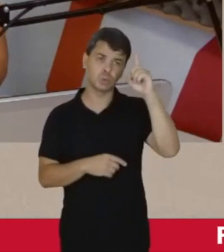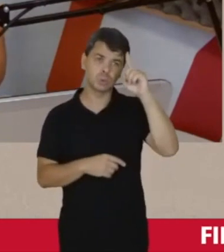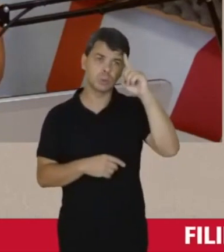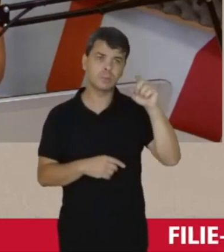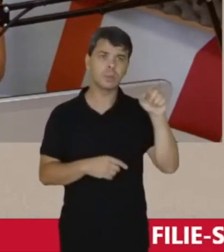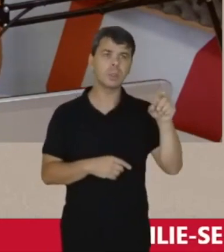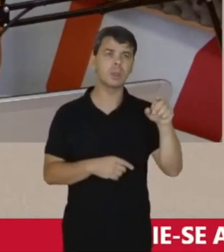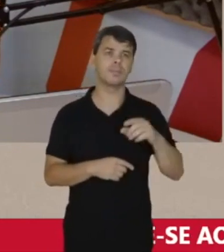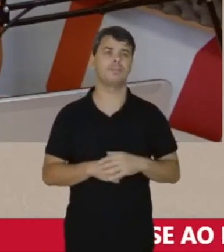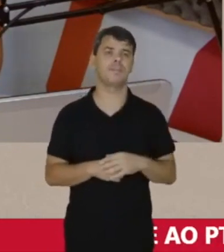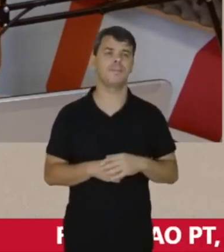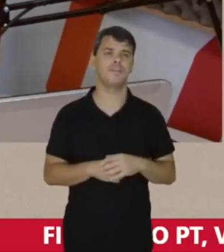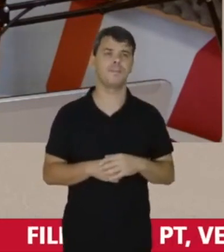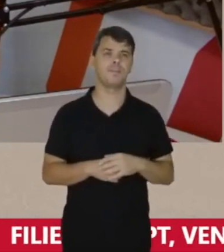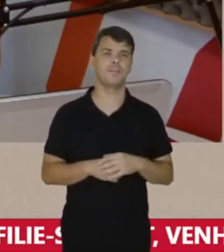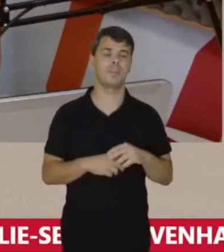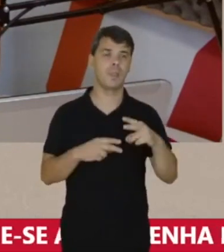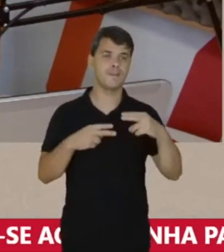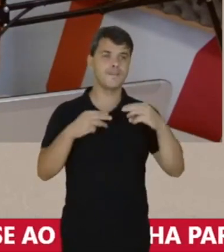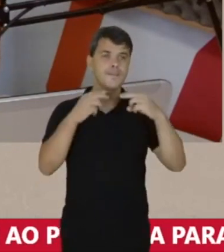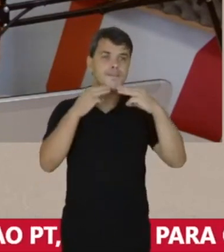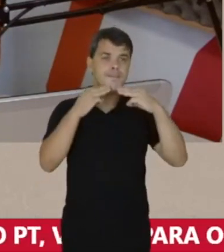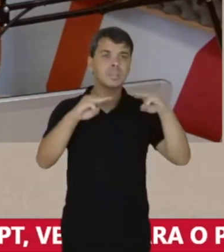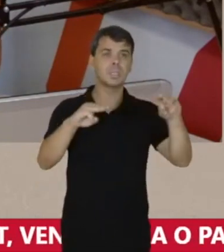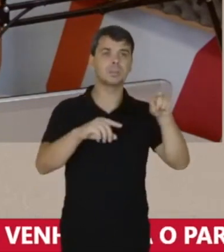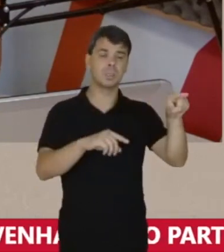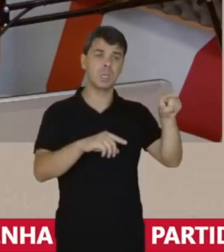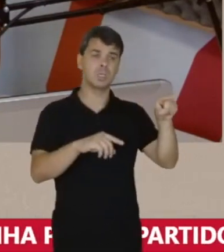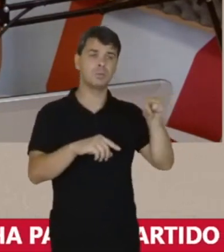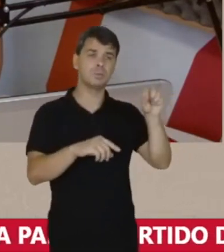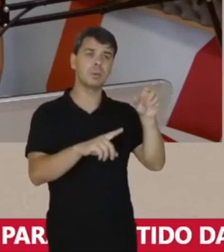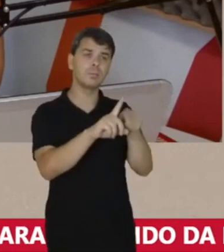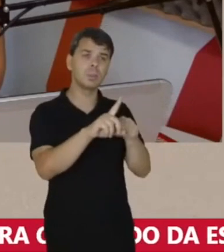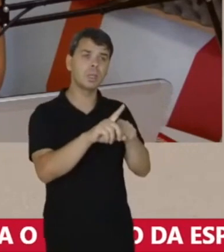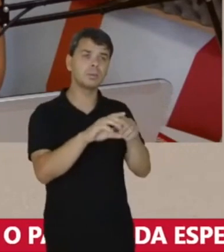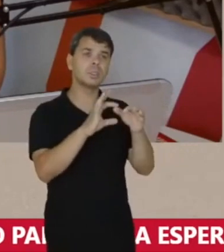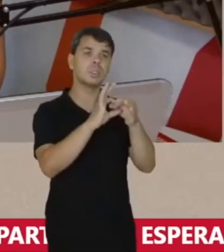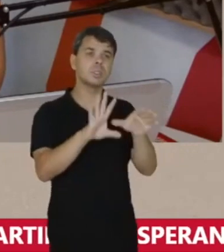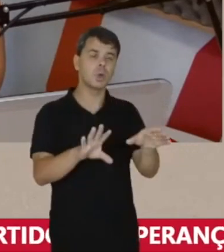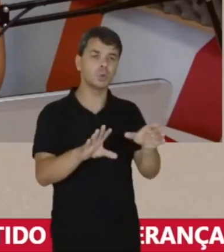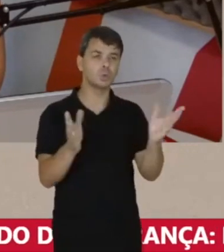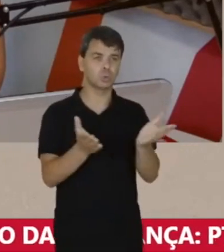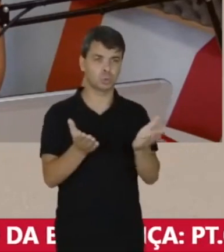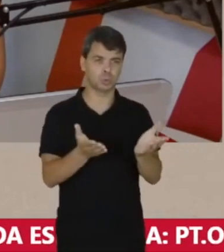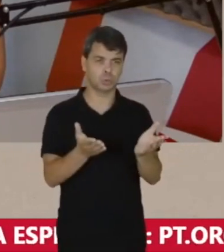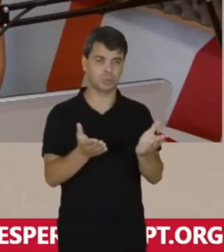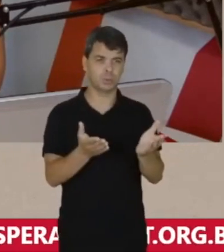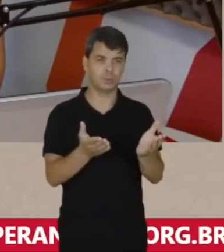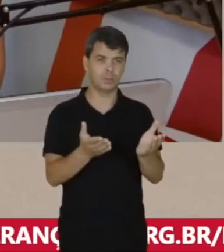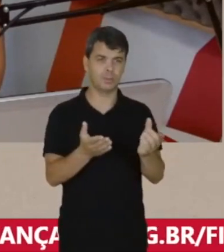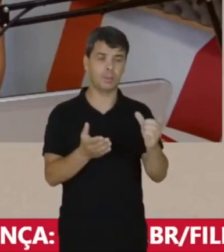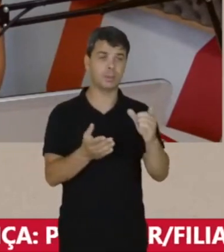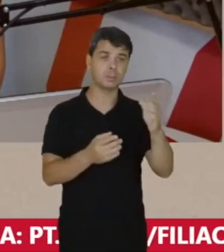Que mensagem nessa força da alegria, do afeto, que mensagem você poderia deixar hoje, Macaé, para quem